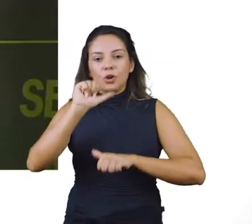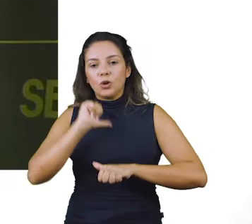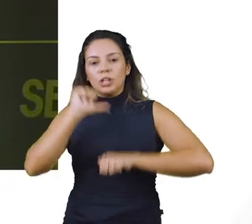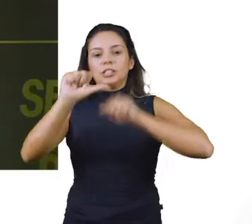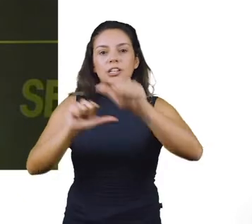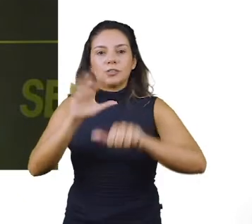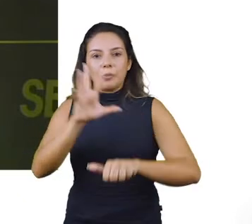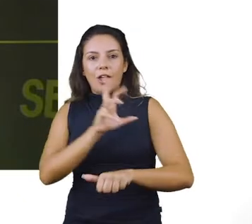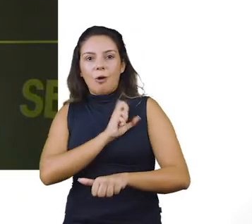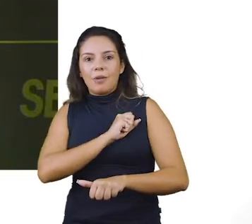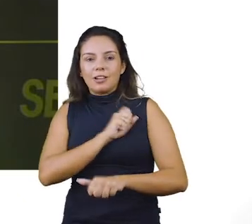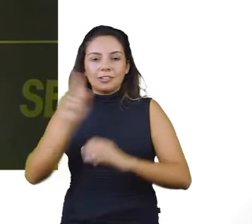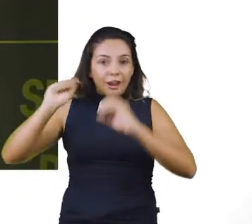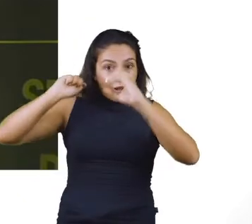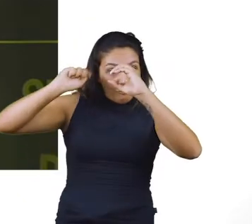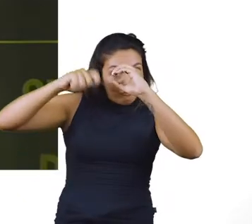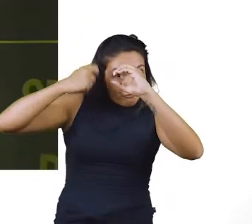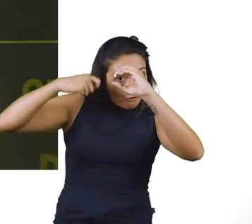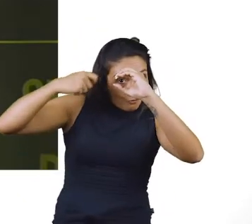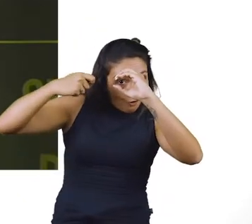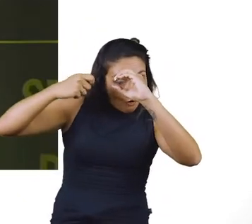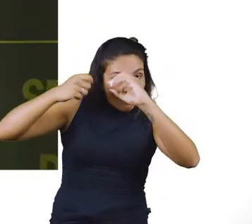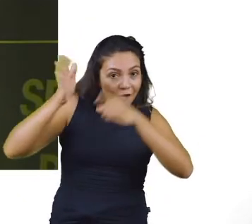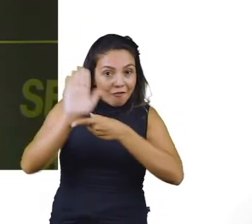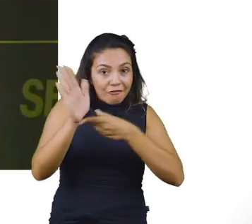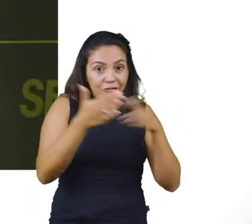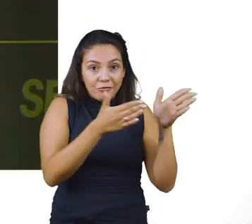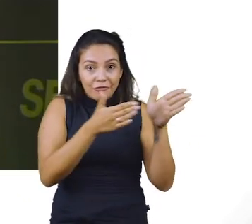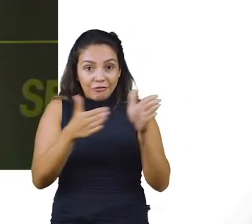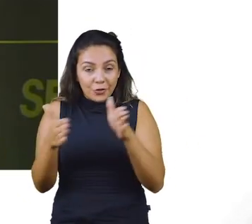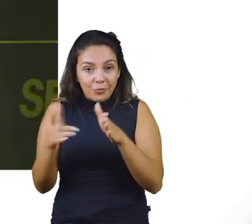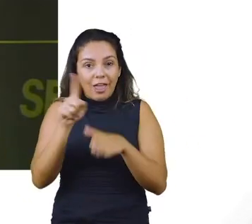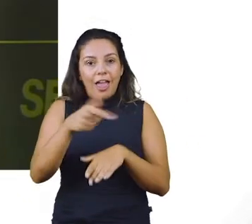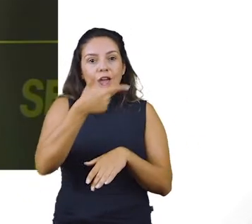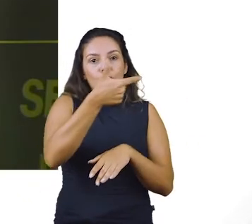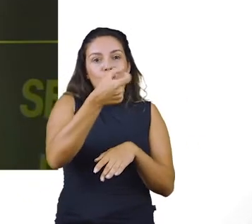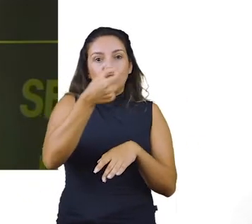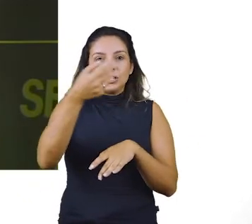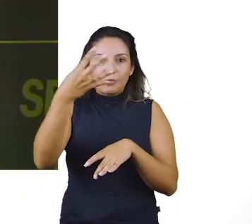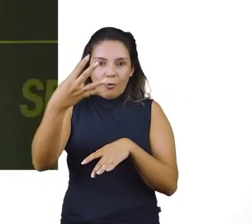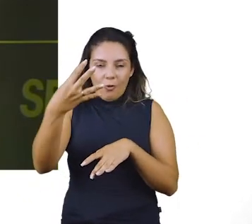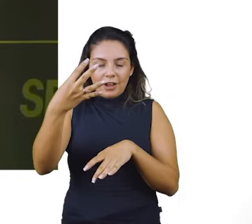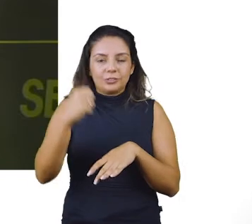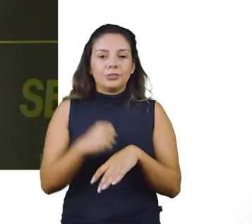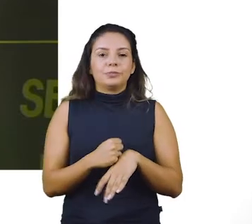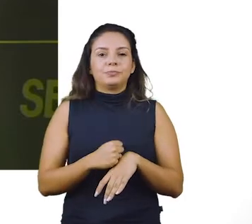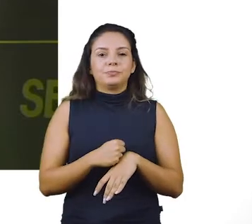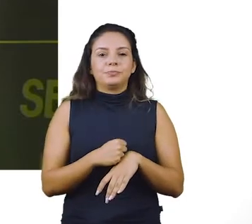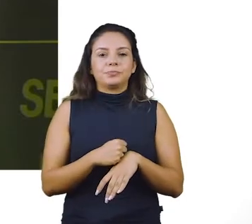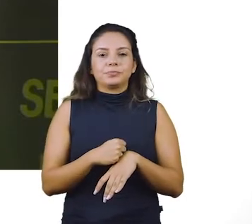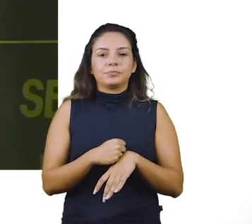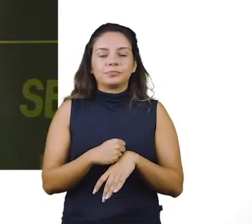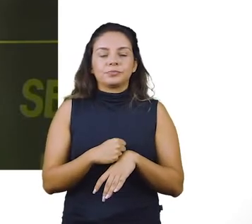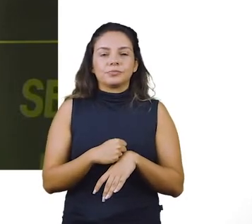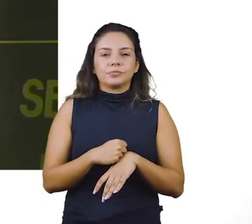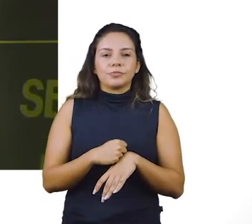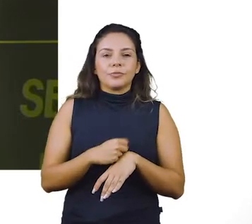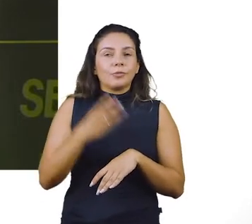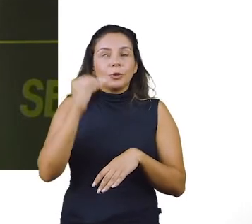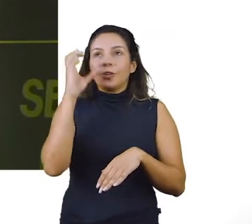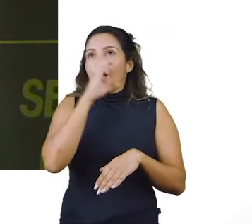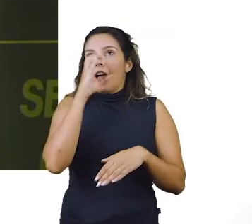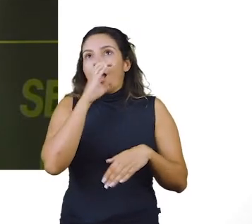ele filmou. Não é? Esse filme, se não me engano, é de 2004. O tempo passa